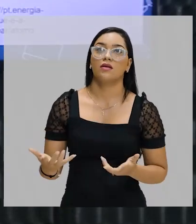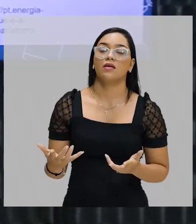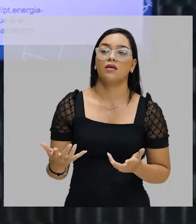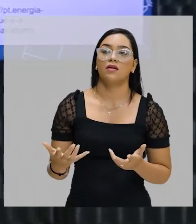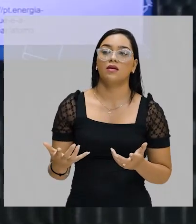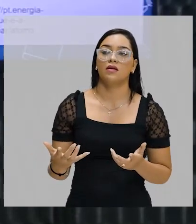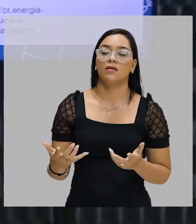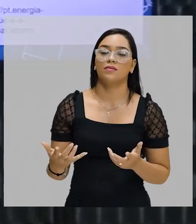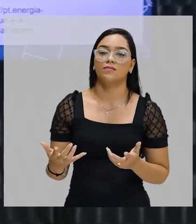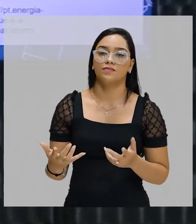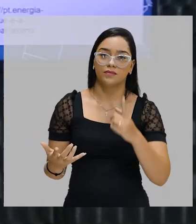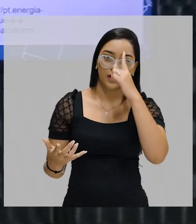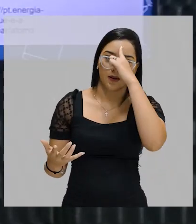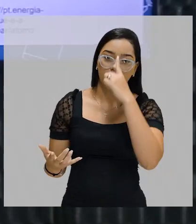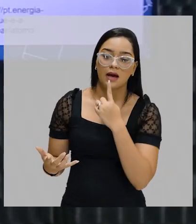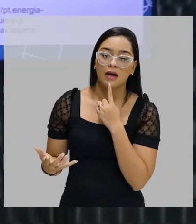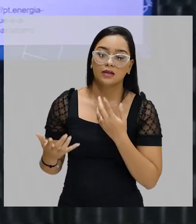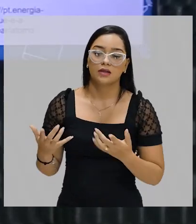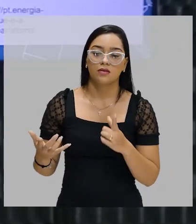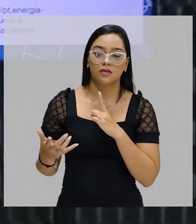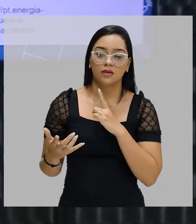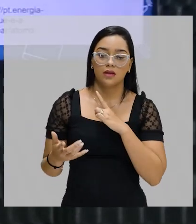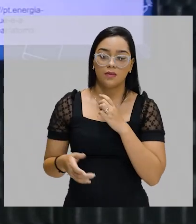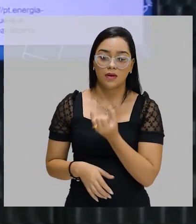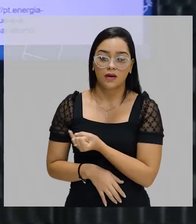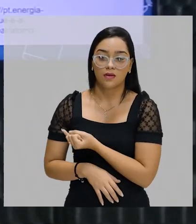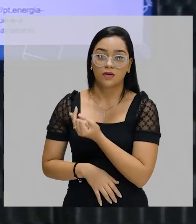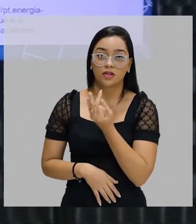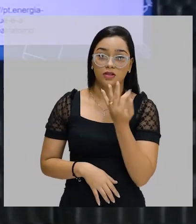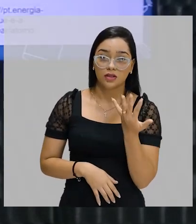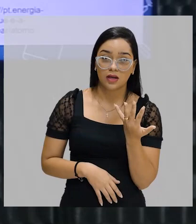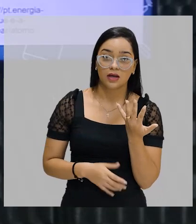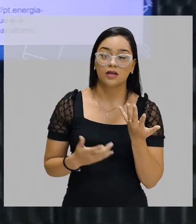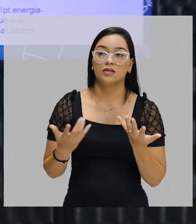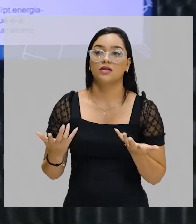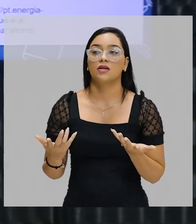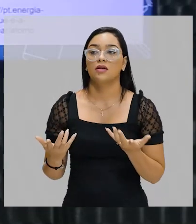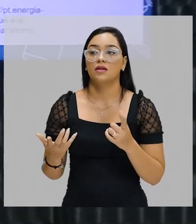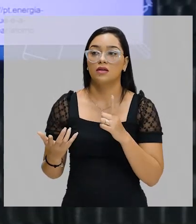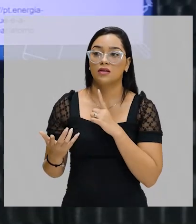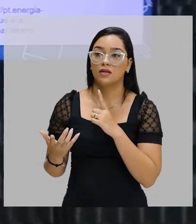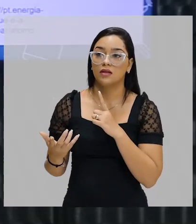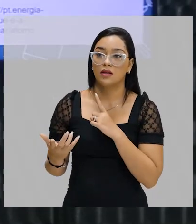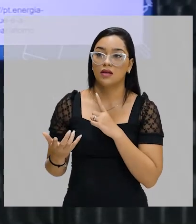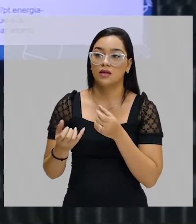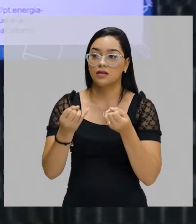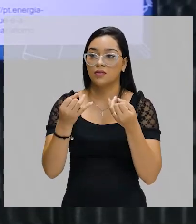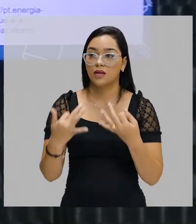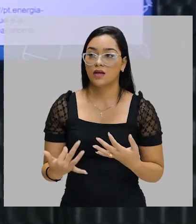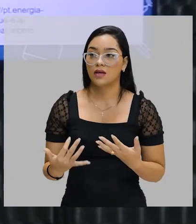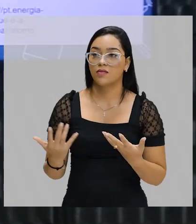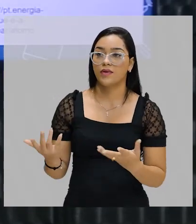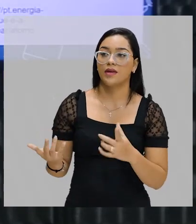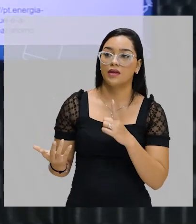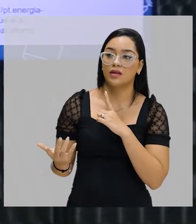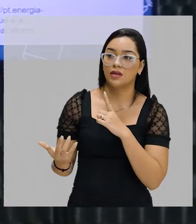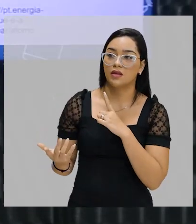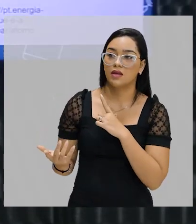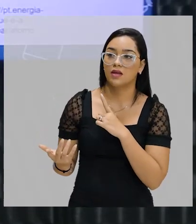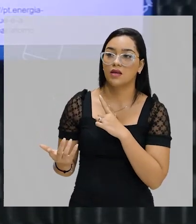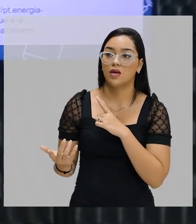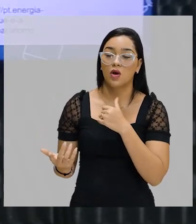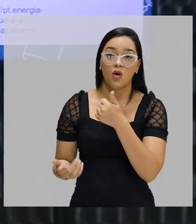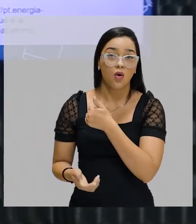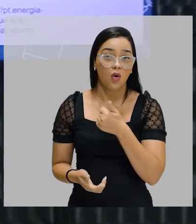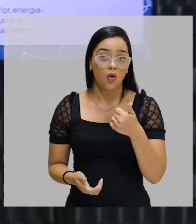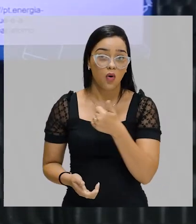né, na nossa figura. Então nós temos uma quantidade de, né, contando aqui, nós temos